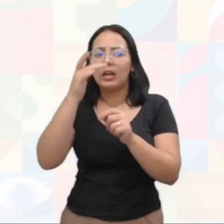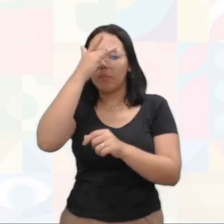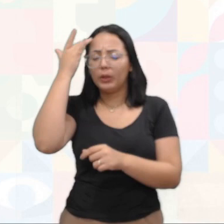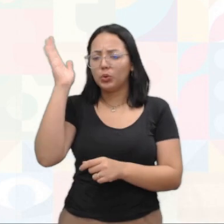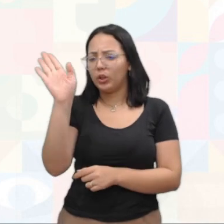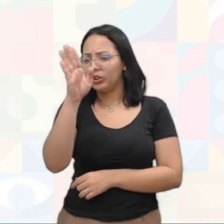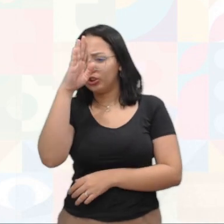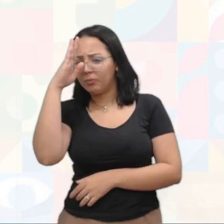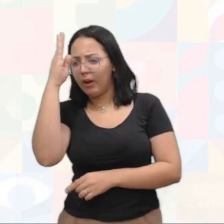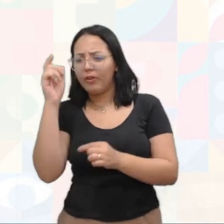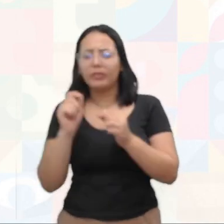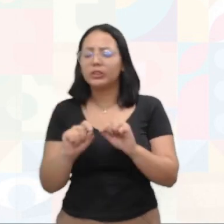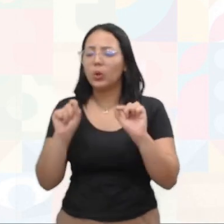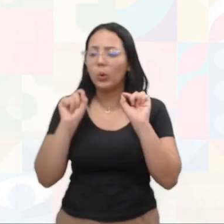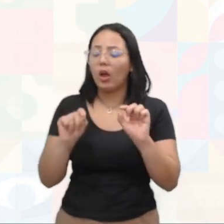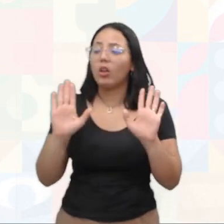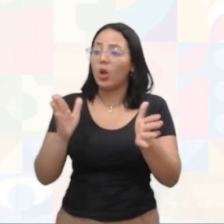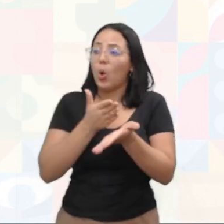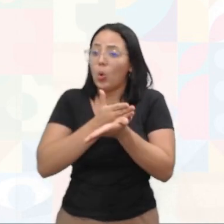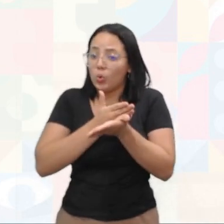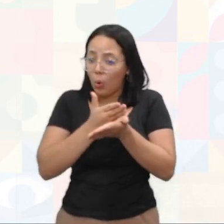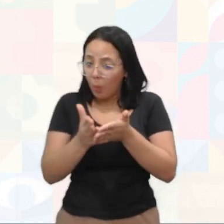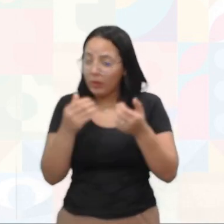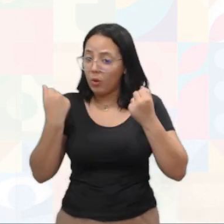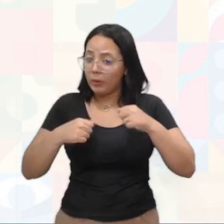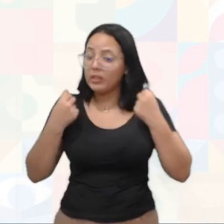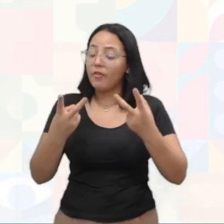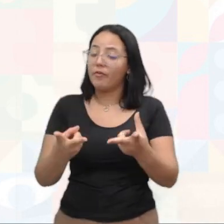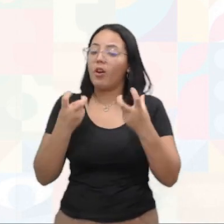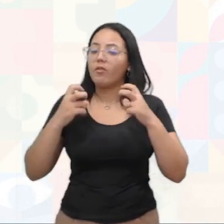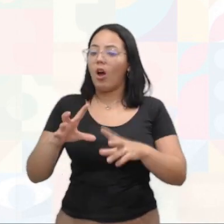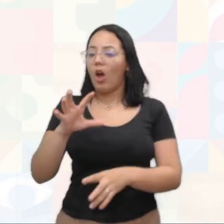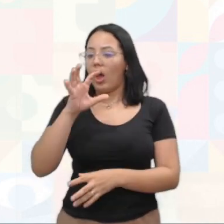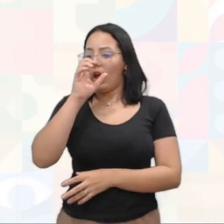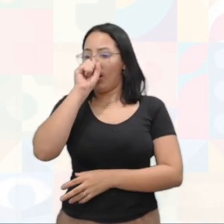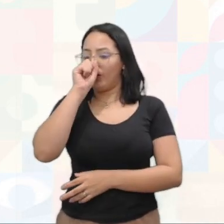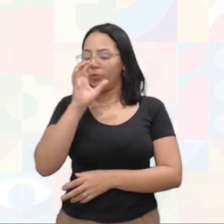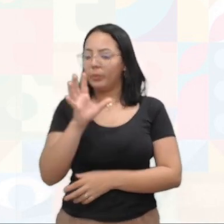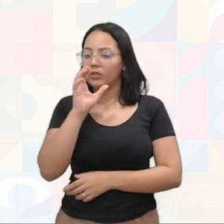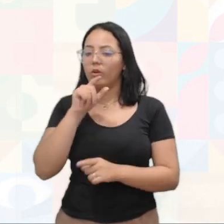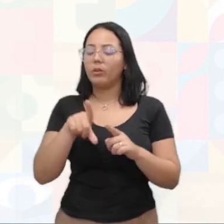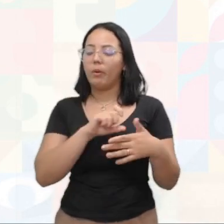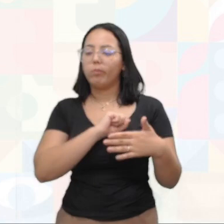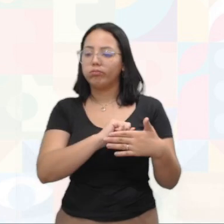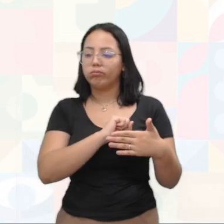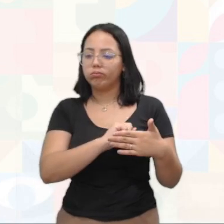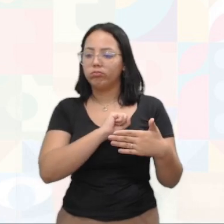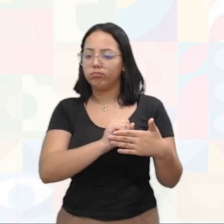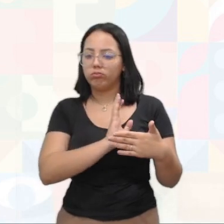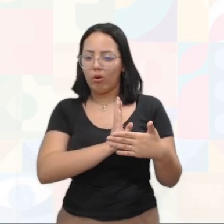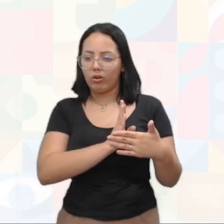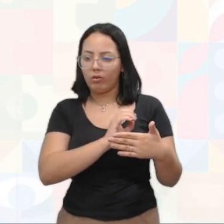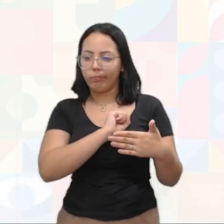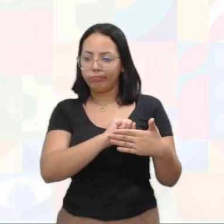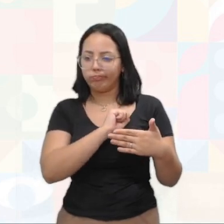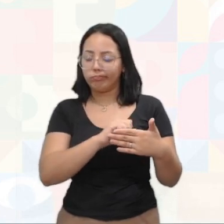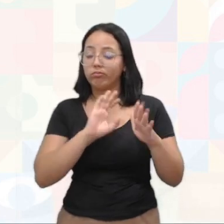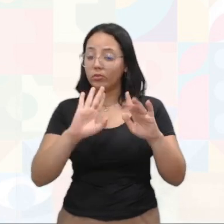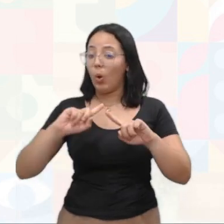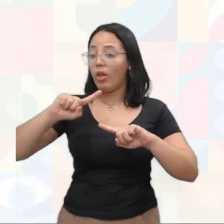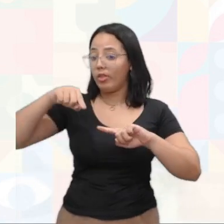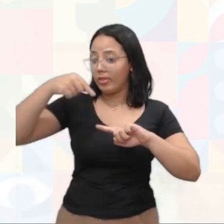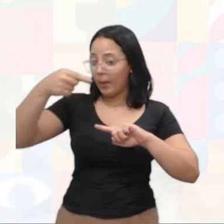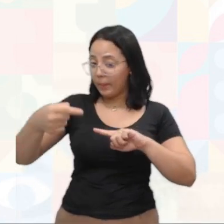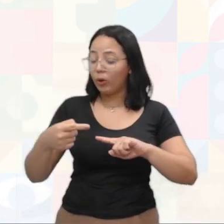desmaia? Inicialmente, deve-se verificar a respiração e batimentos cardíacos do indivíduo. Depois,